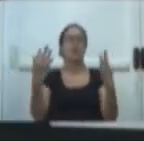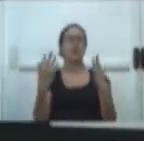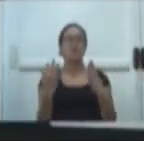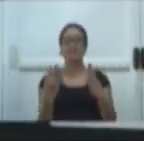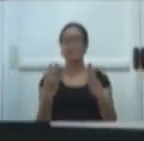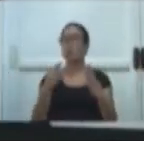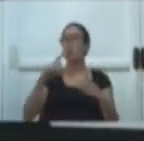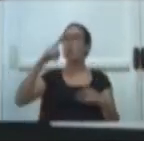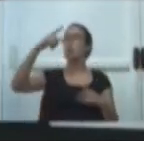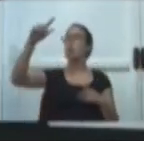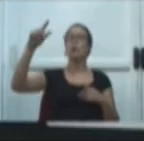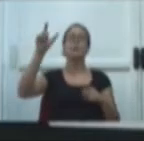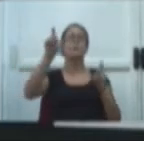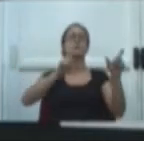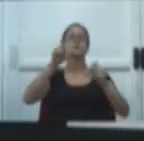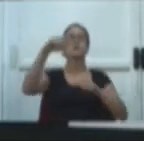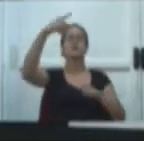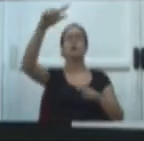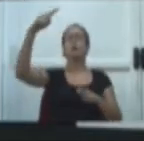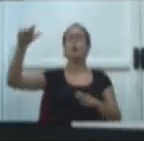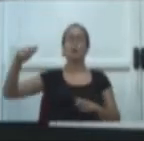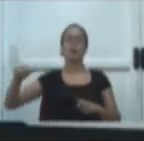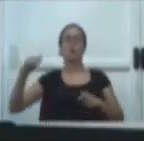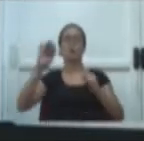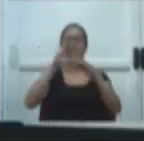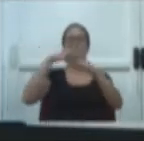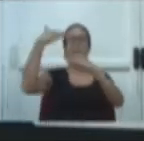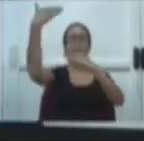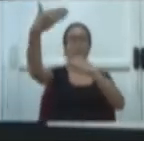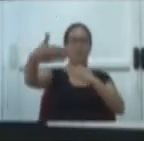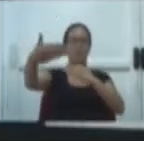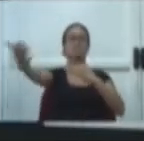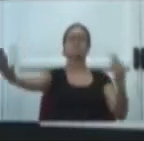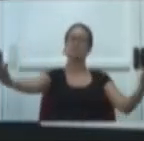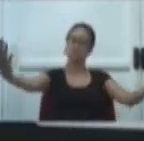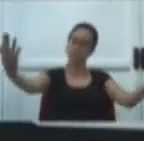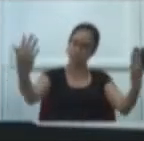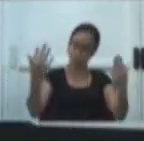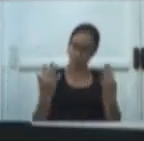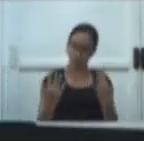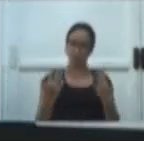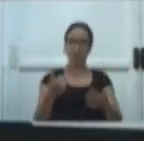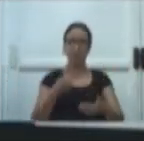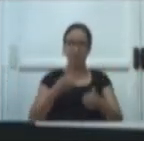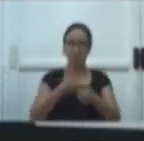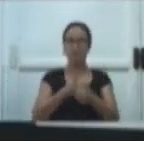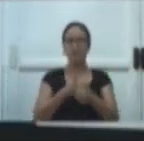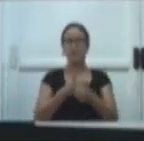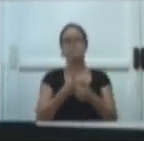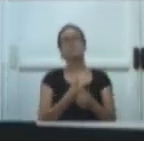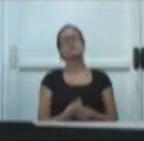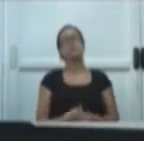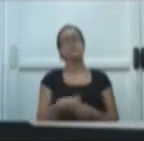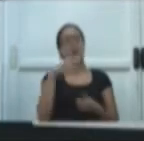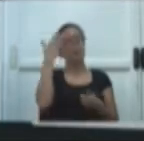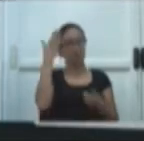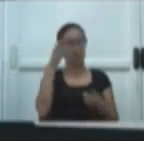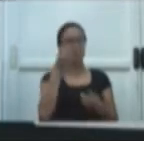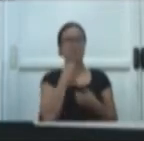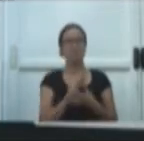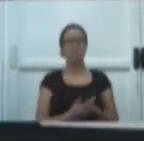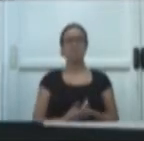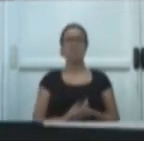adentrar para que a gente possa fazer uso da palavra. É uma noite bastante, é difícil